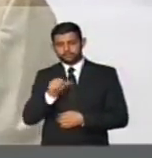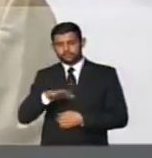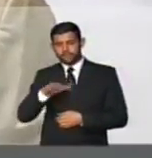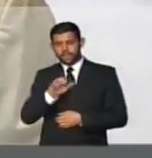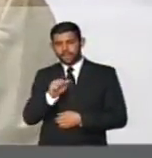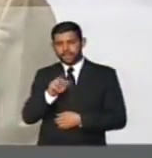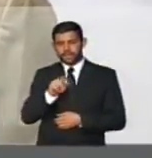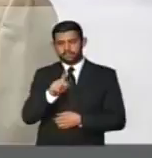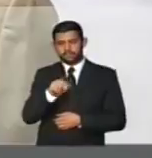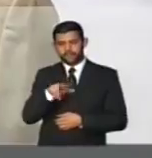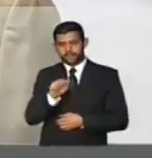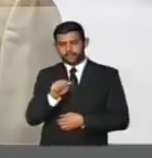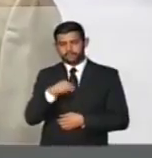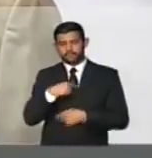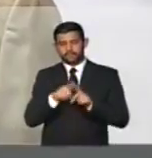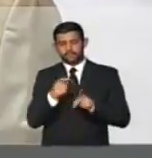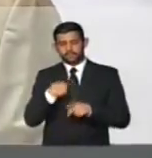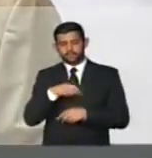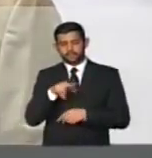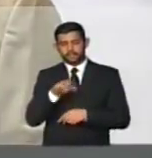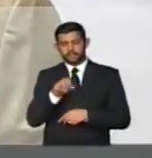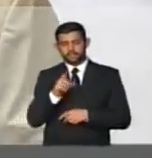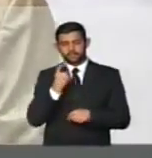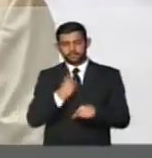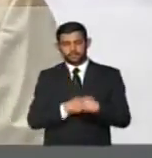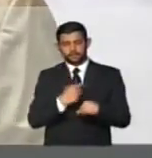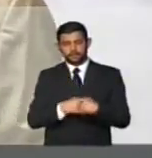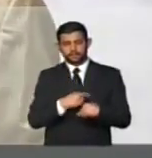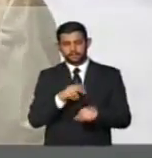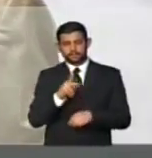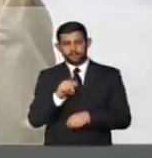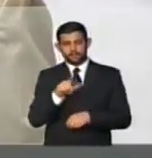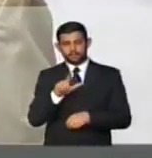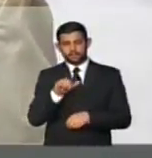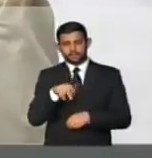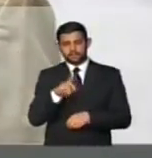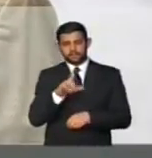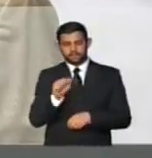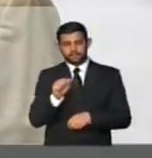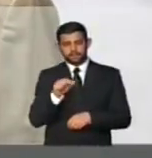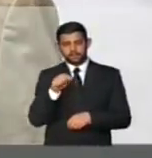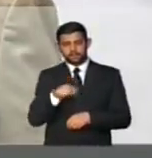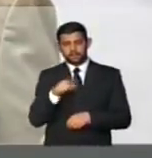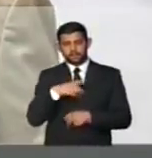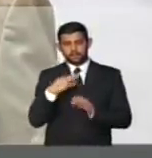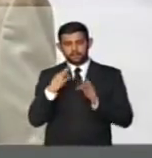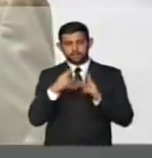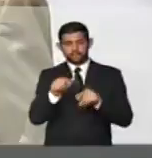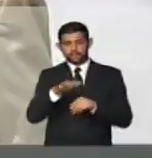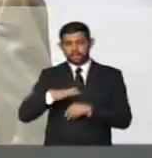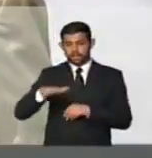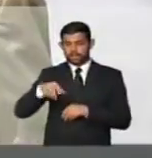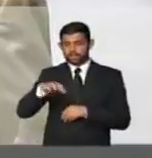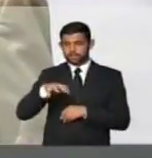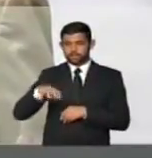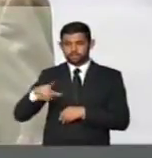de Araripina, mas nós temos minério de ferro da região de Paulistana, de